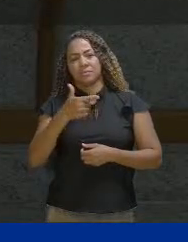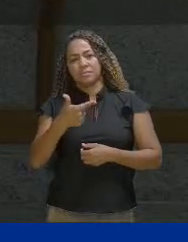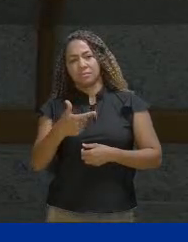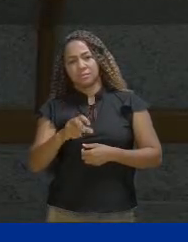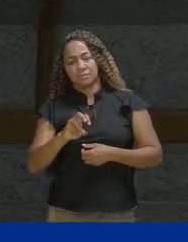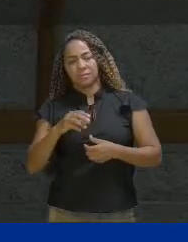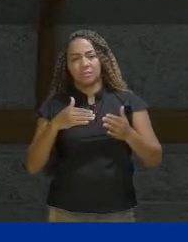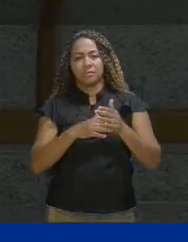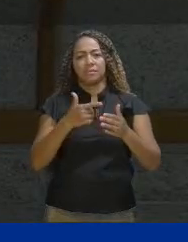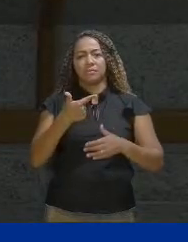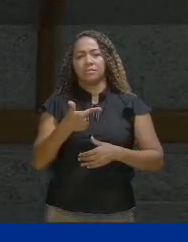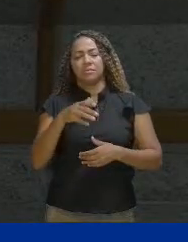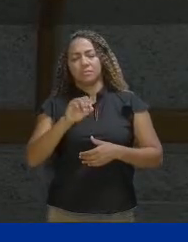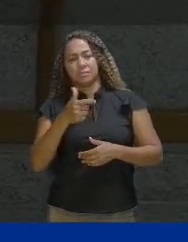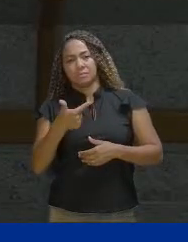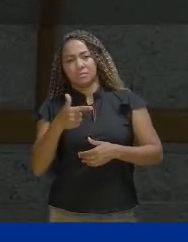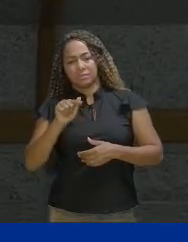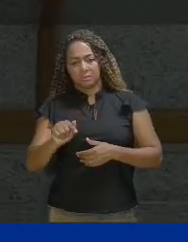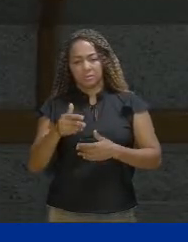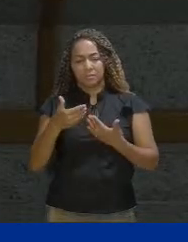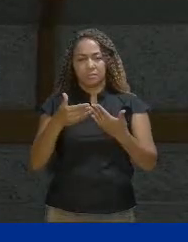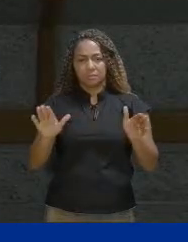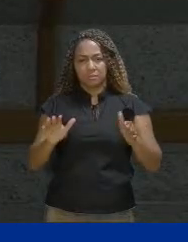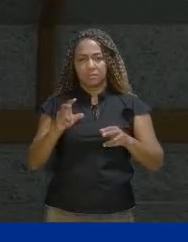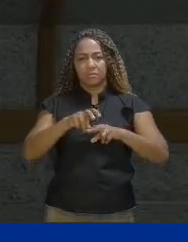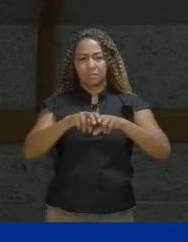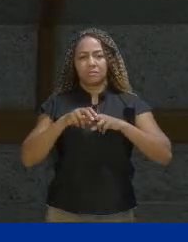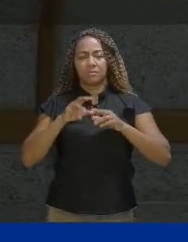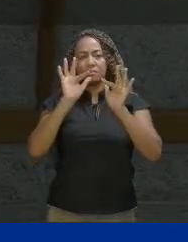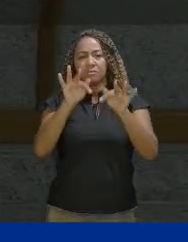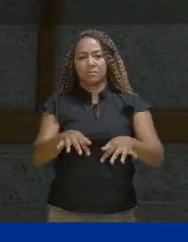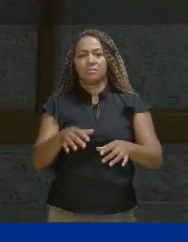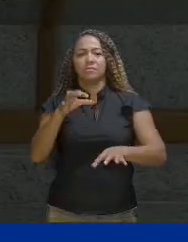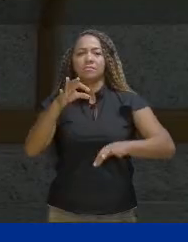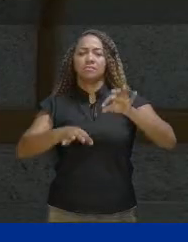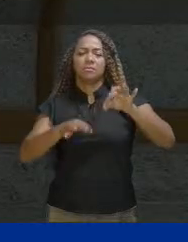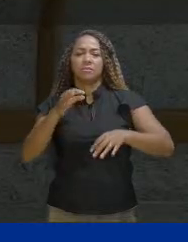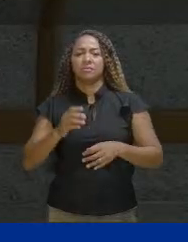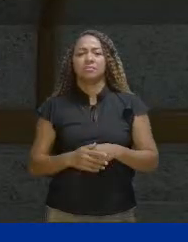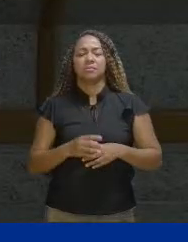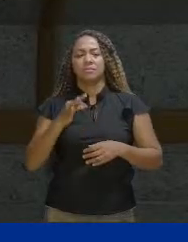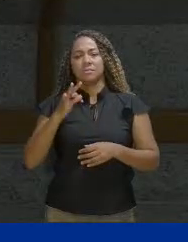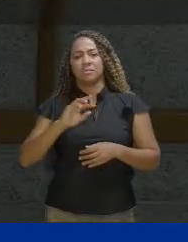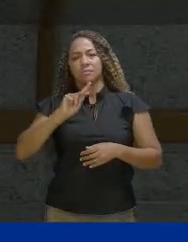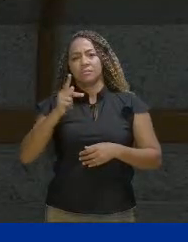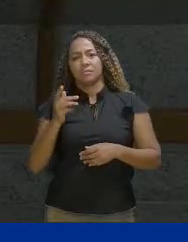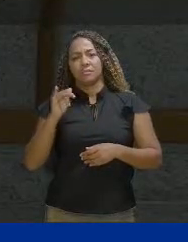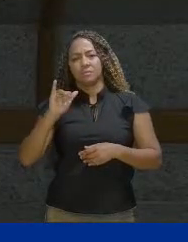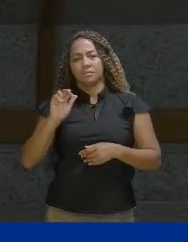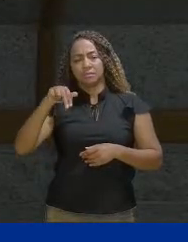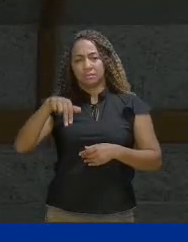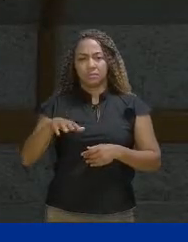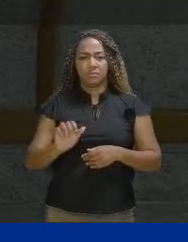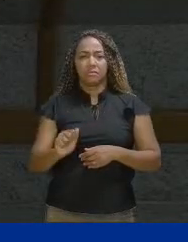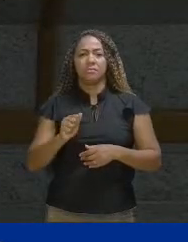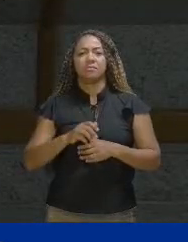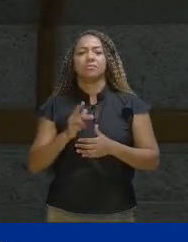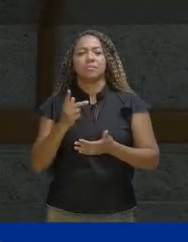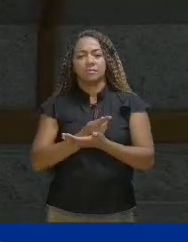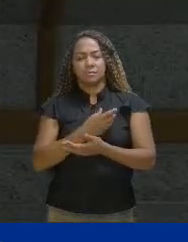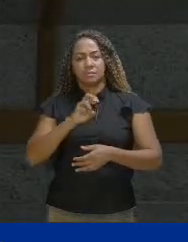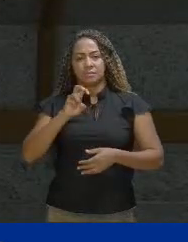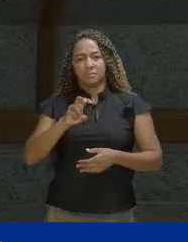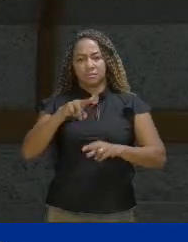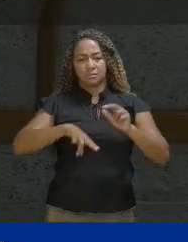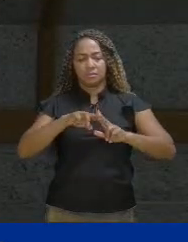2025-2027, na vaga aberta em decorrência do término do biênio da juíza Tina Luísa da Almeida Gomes dos Santos Souza, ocorrido em 5